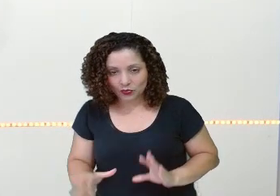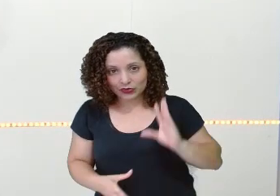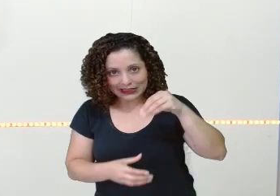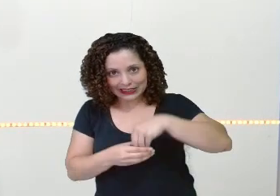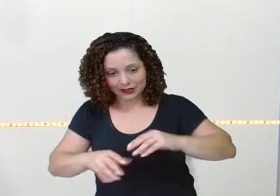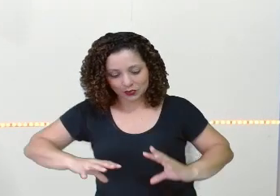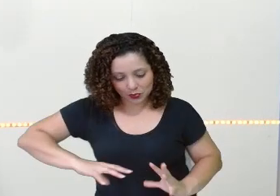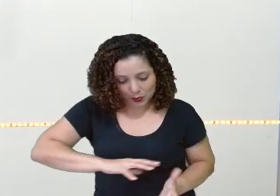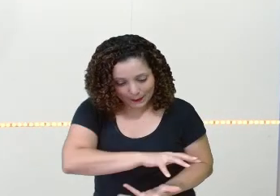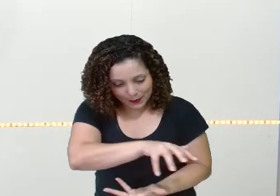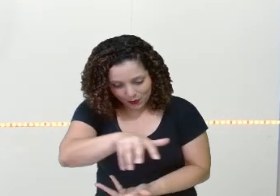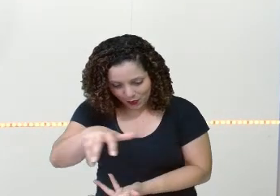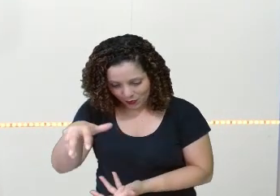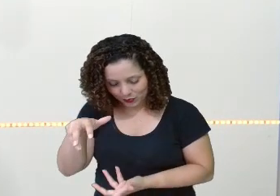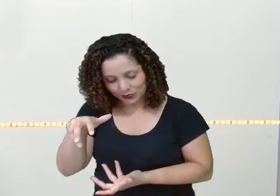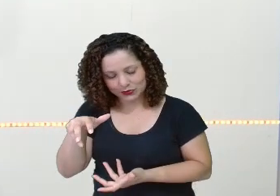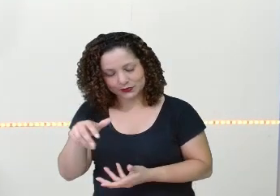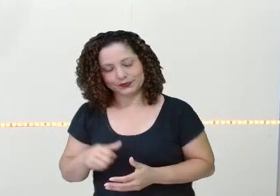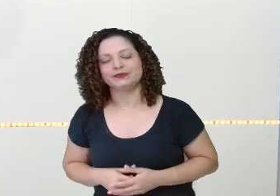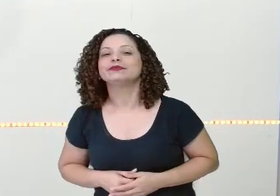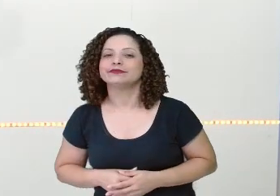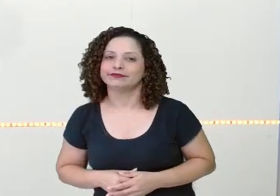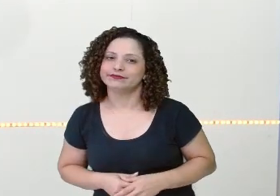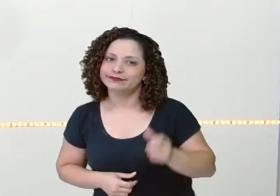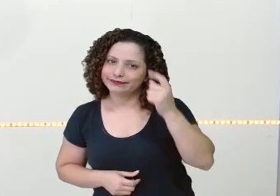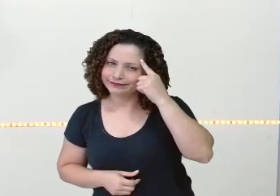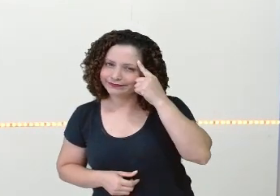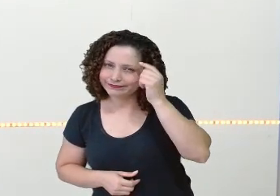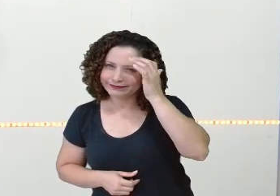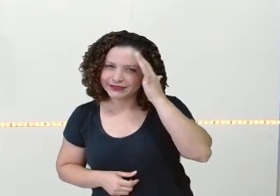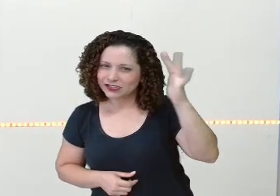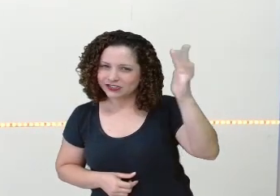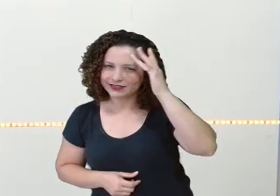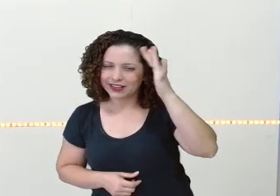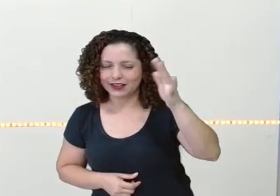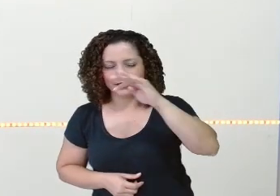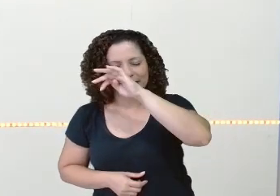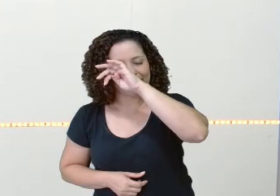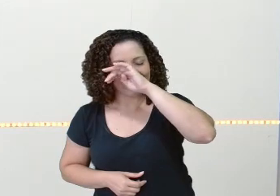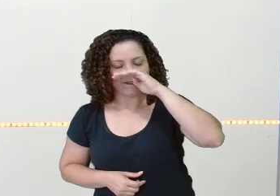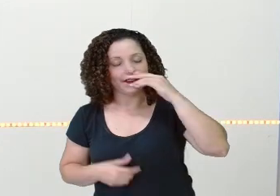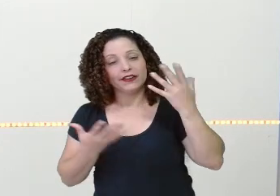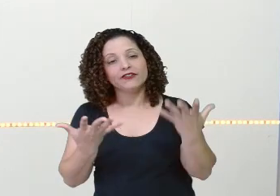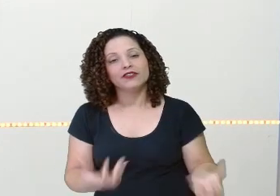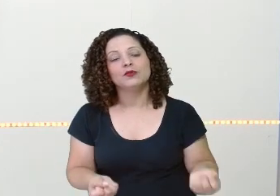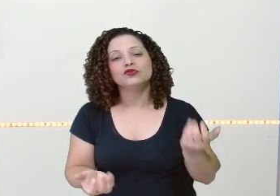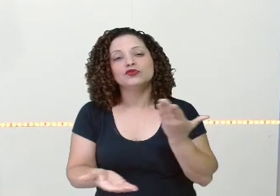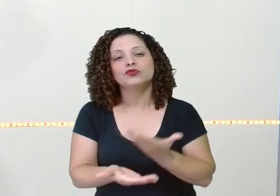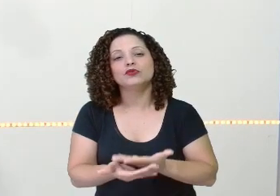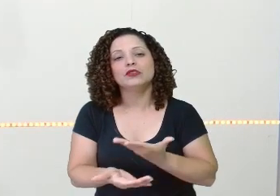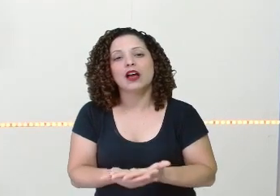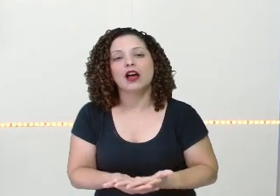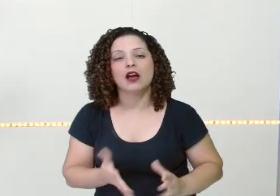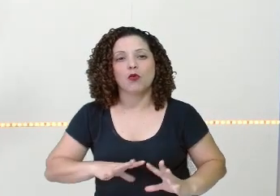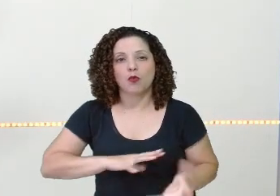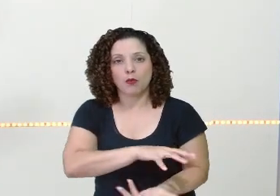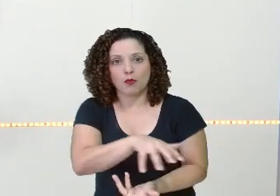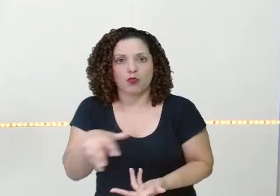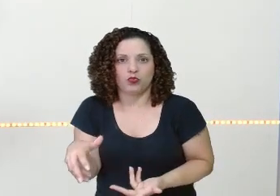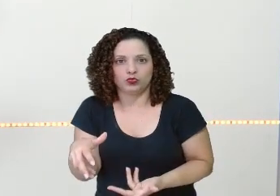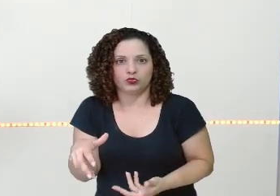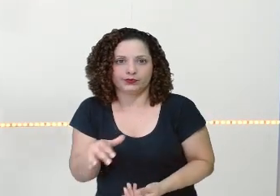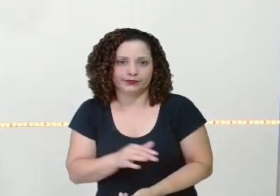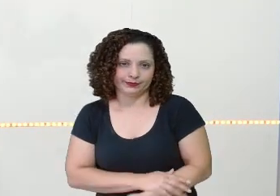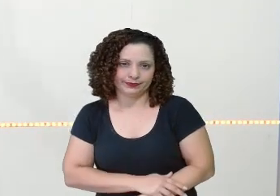um planeta só. Imagina tudo isso. Se a gente, vamos estudar então o planeta Terra. A gente vai ter que ir